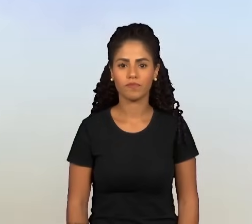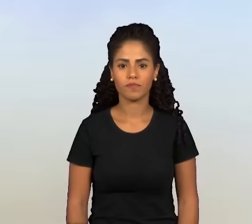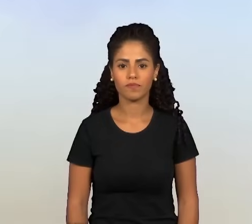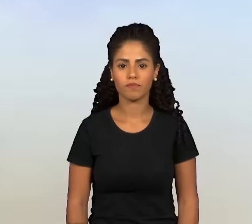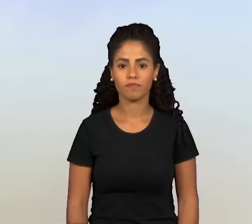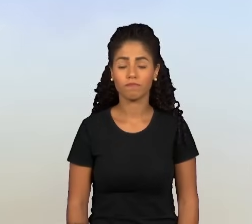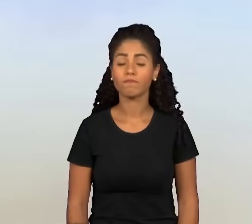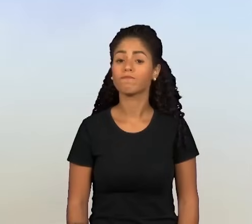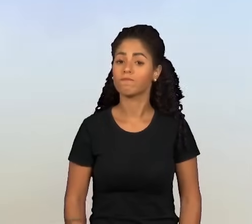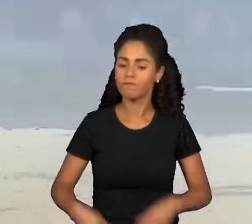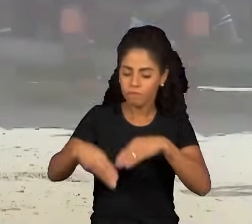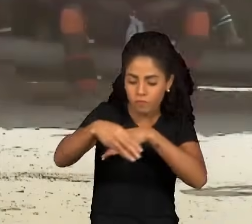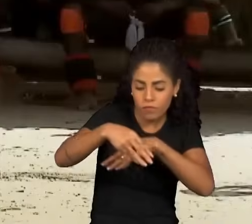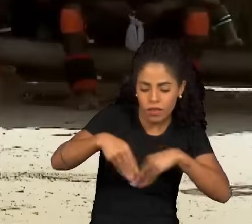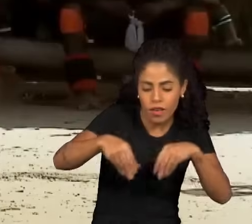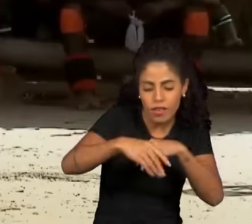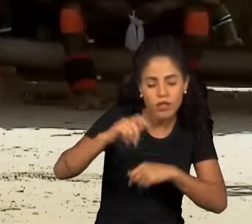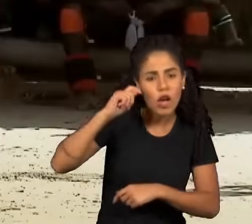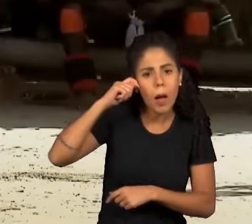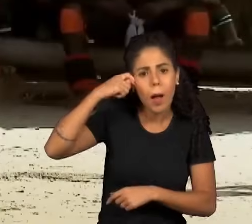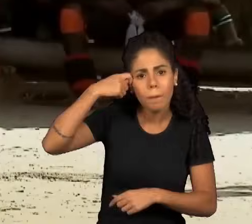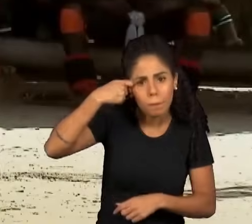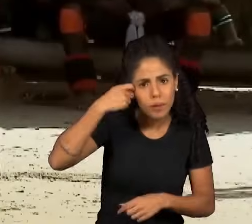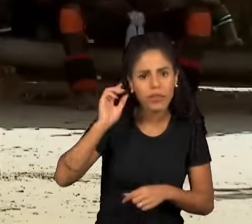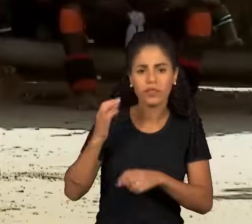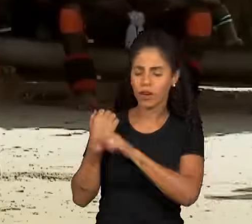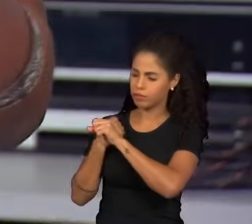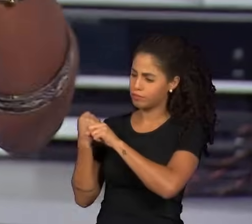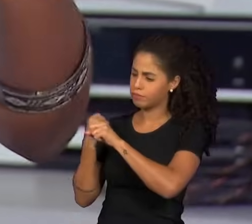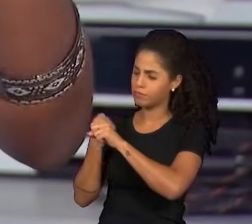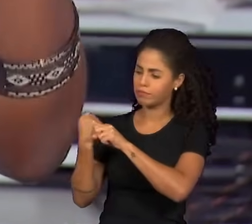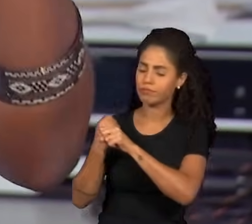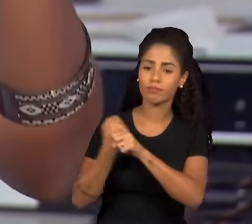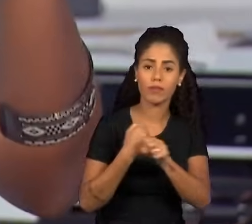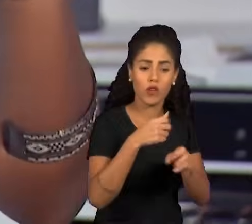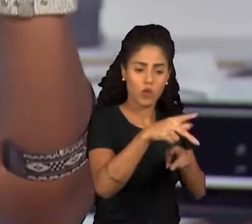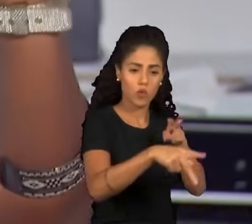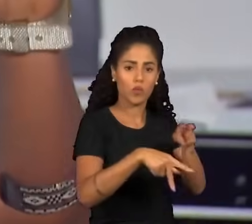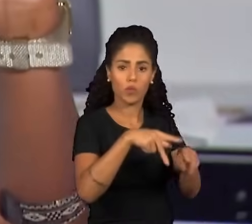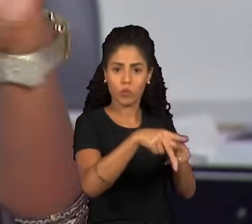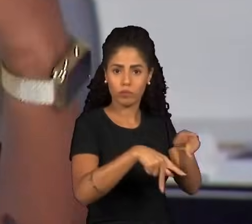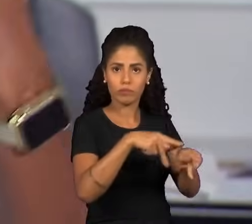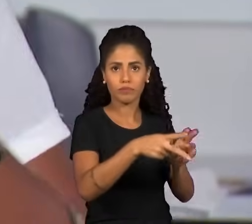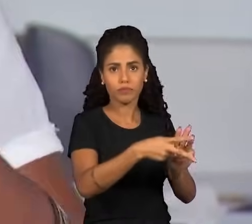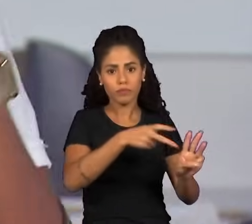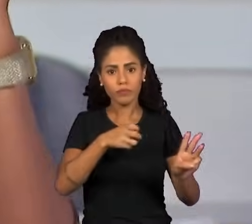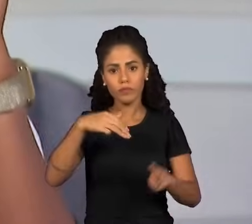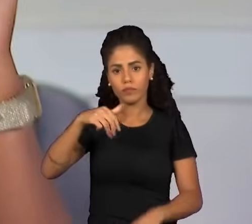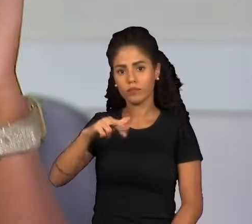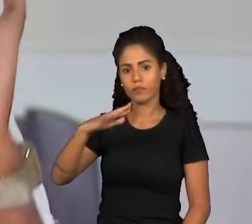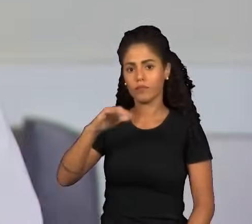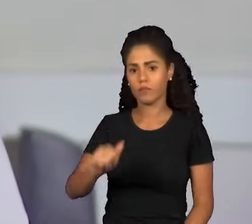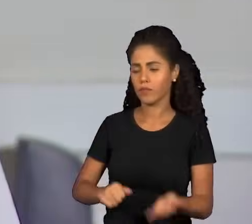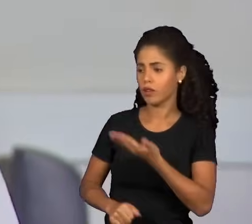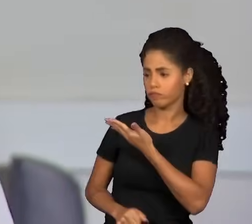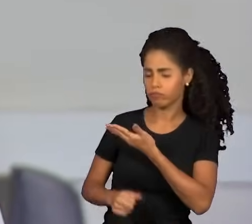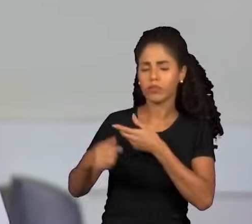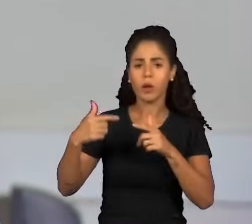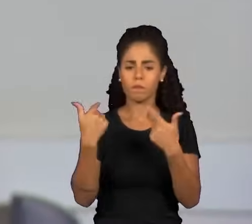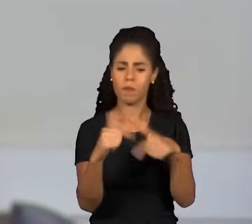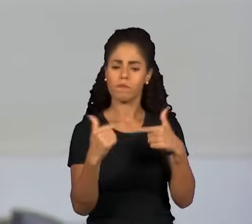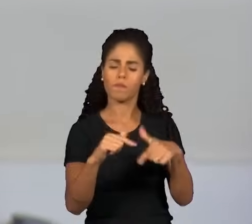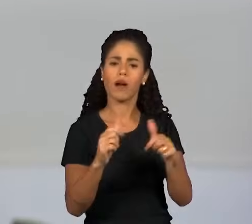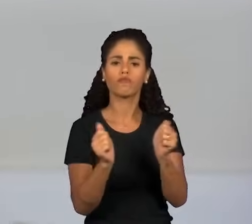A terra preta é uma rica herança dos povos antigos. A pesquisadora Márcia Cristina Rodrigues Silva trabalha